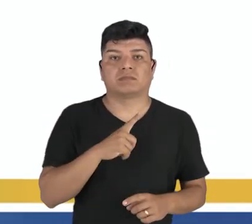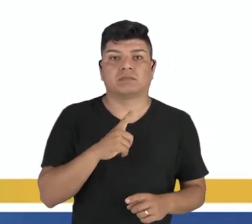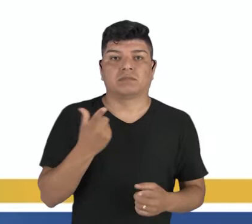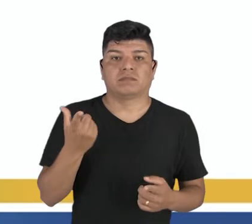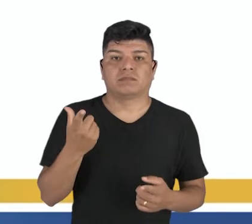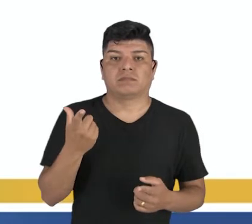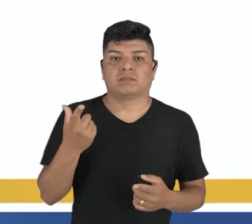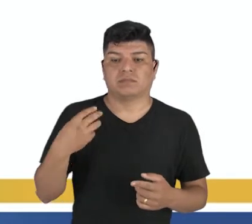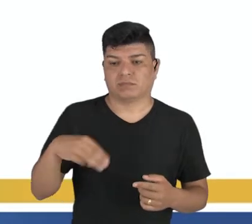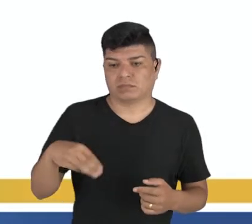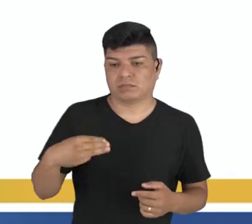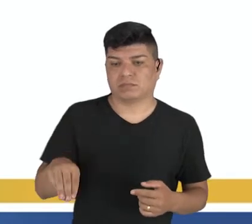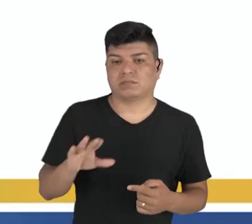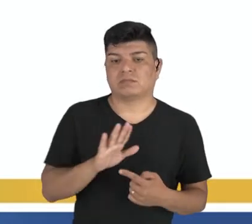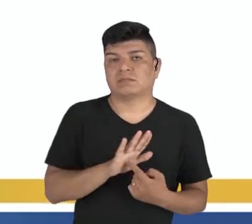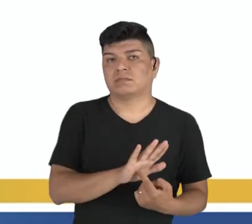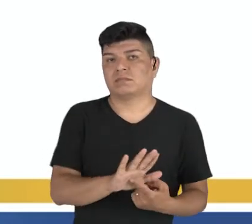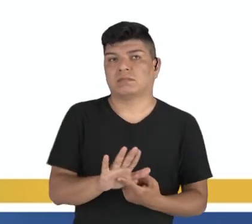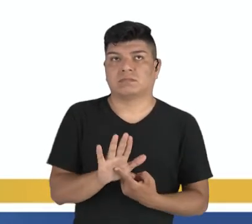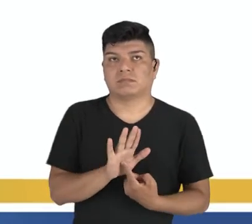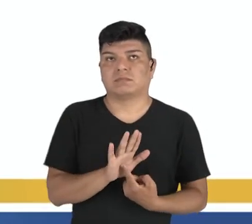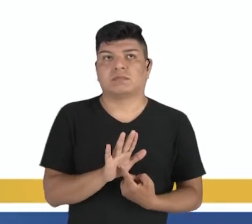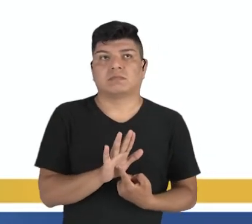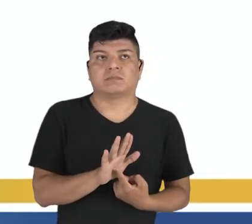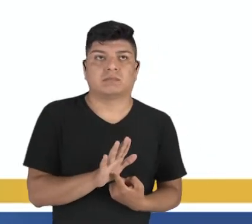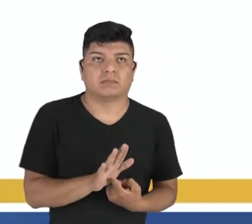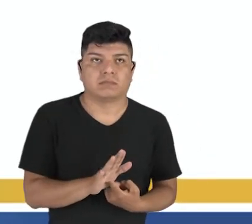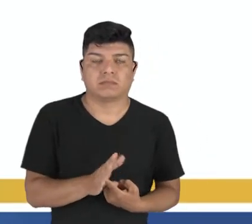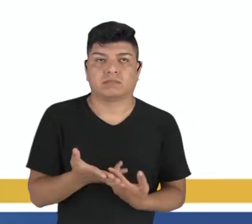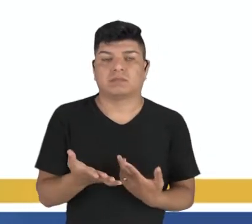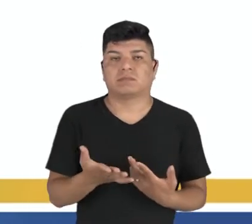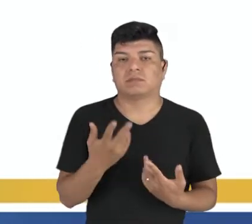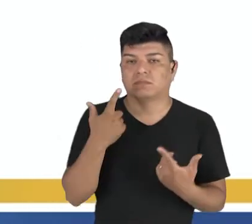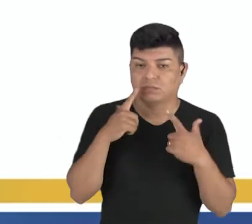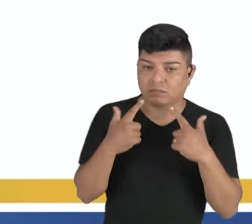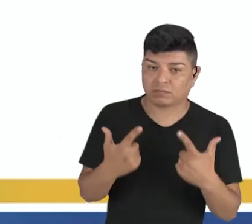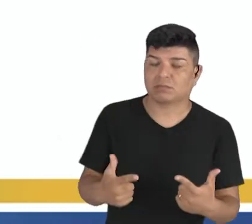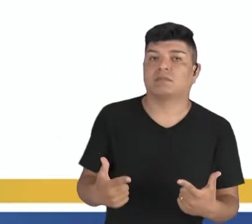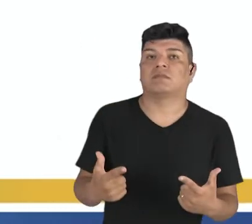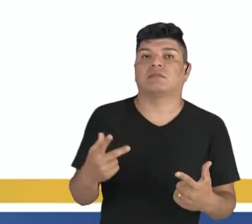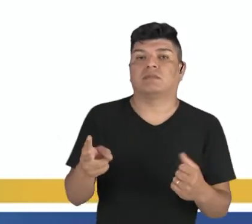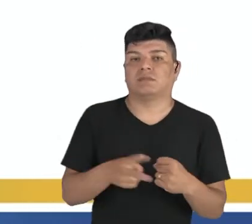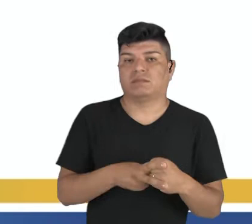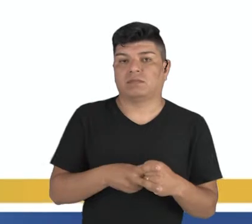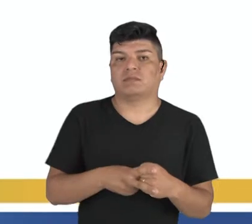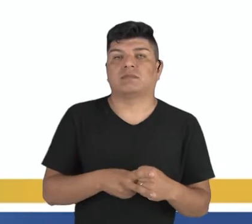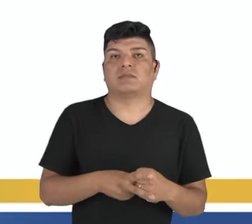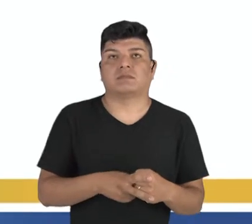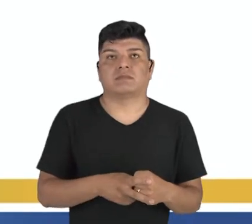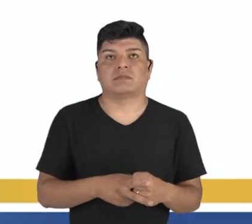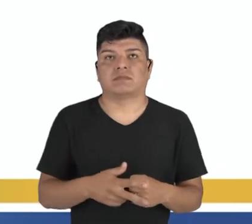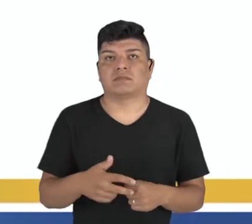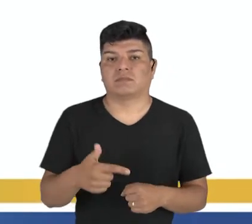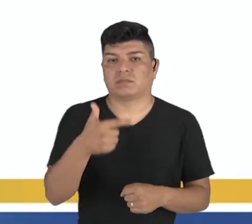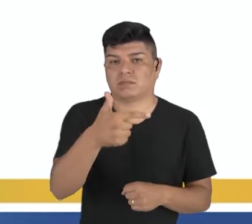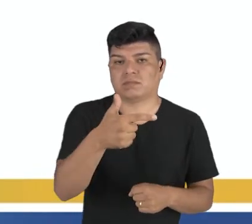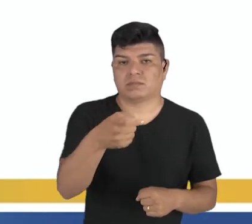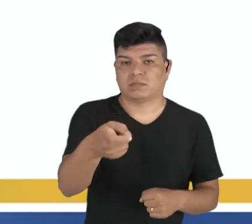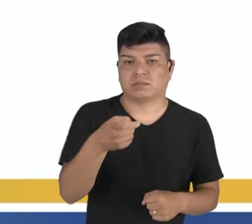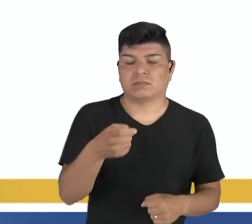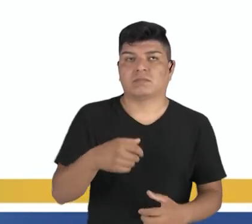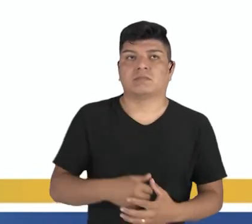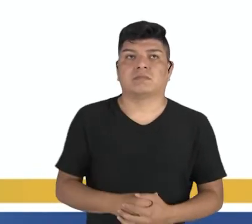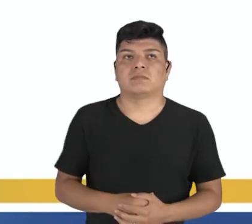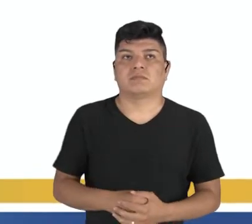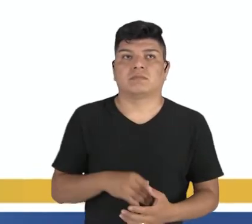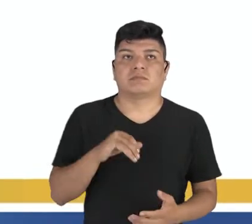expressão algébrica que representa essa sentença, essa linguagem verbal. Então nesse caso é 2x.